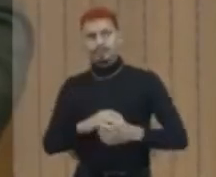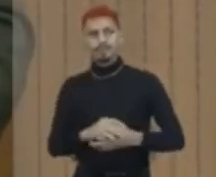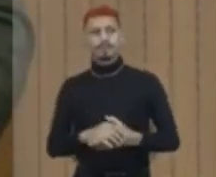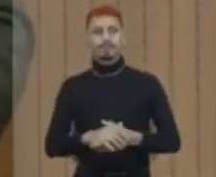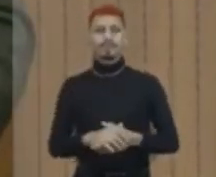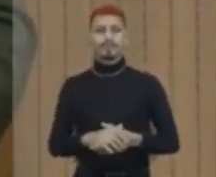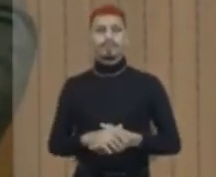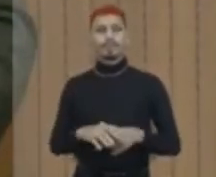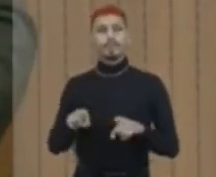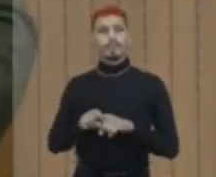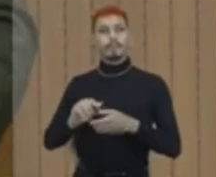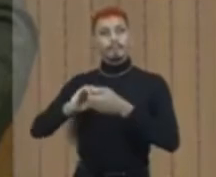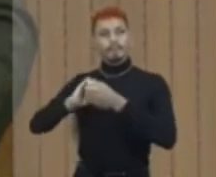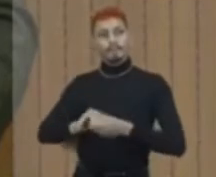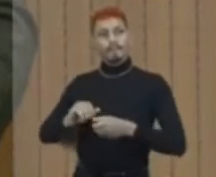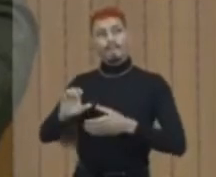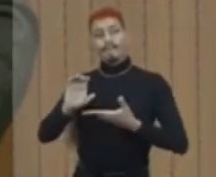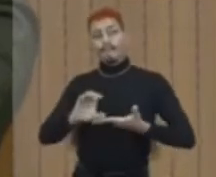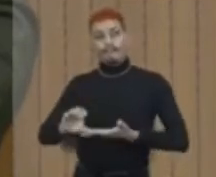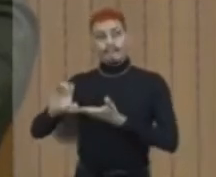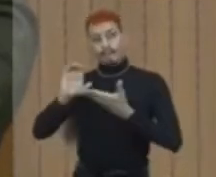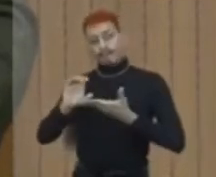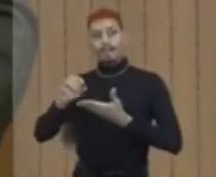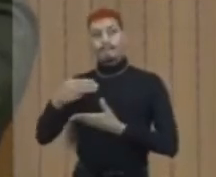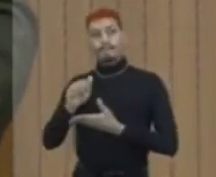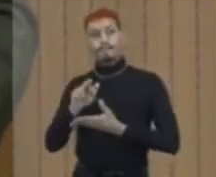Cumprimento a conselheira Mara Lúcia Barbalho da Cruz,